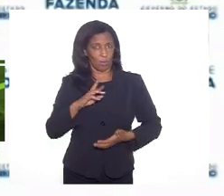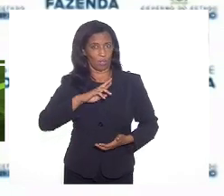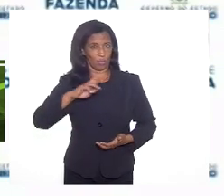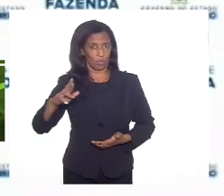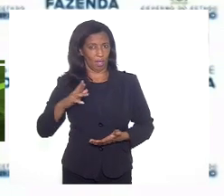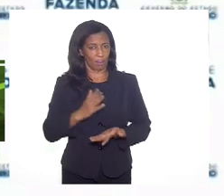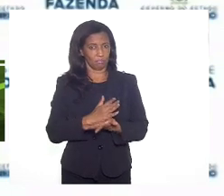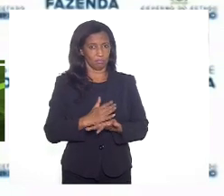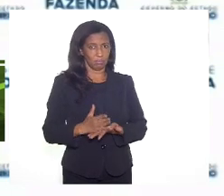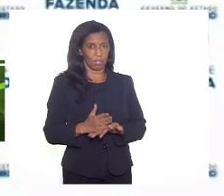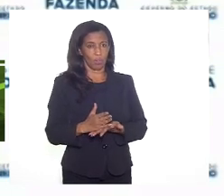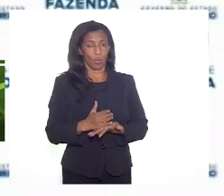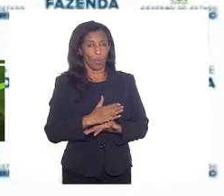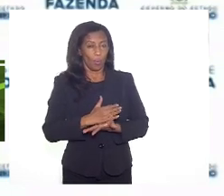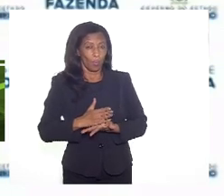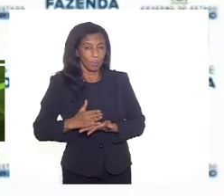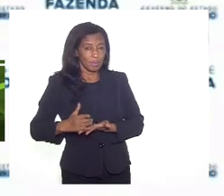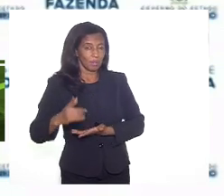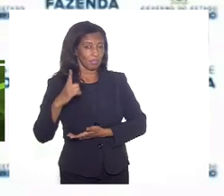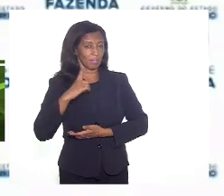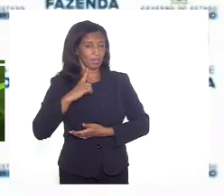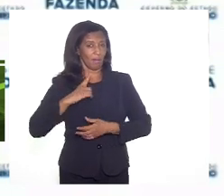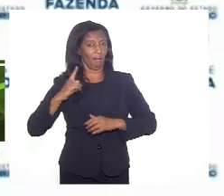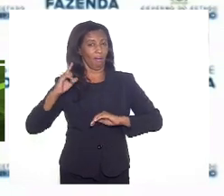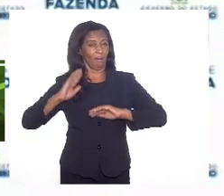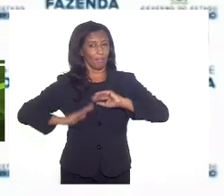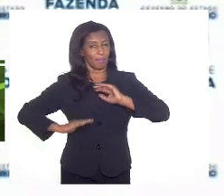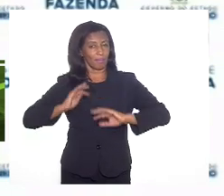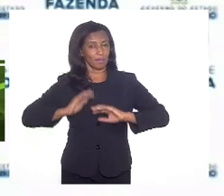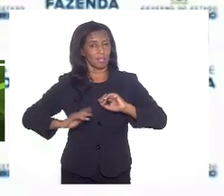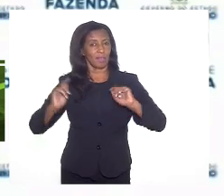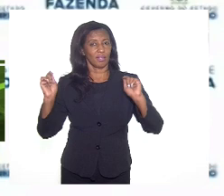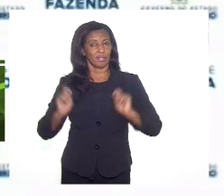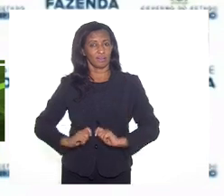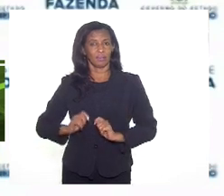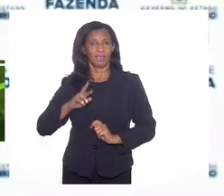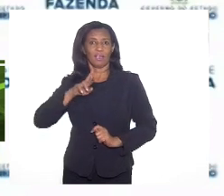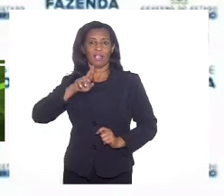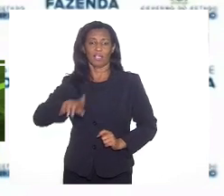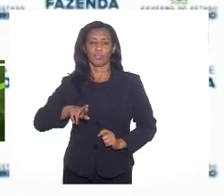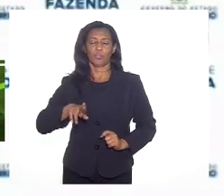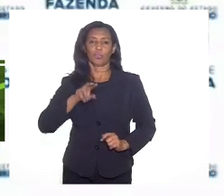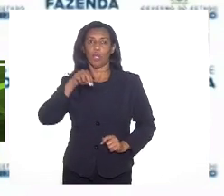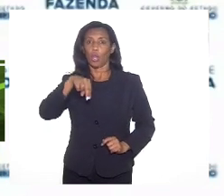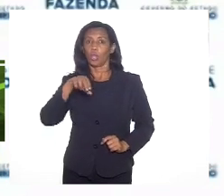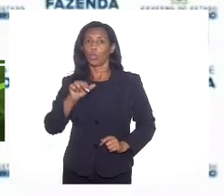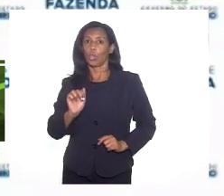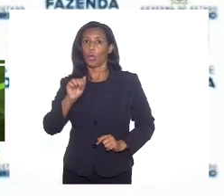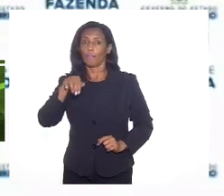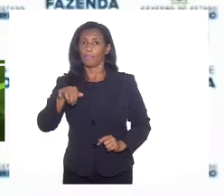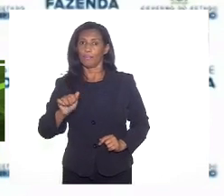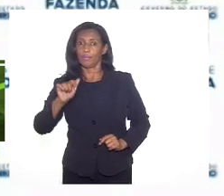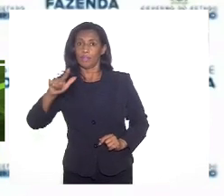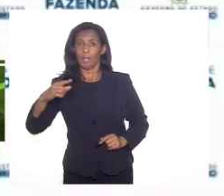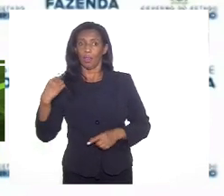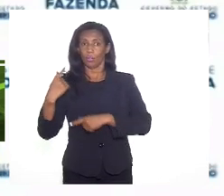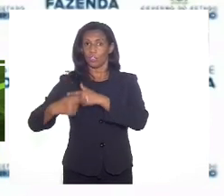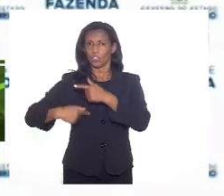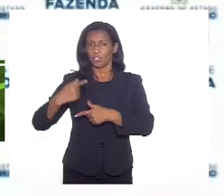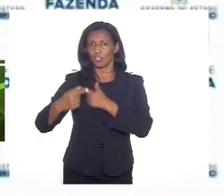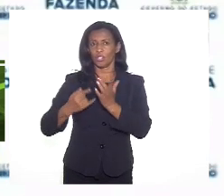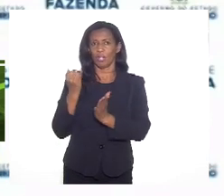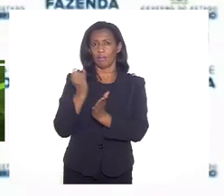primário, começamos a ter capacidade de resultado também nominal e de gerar